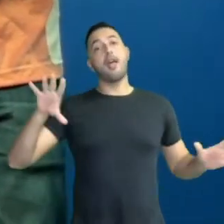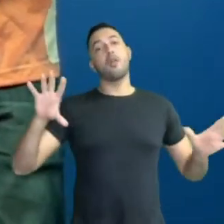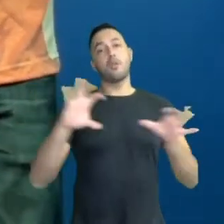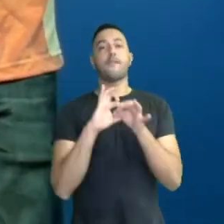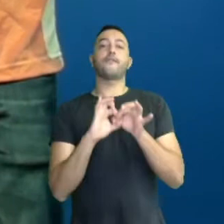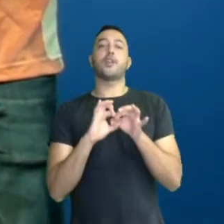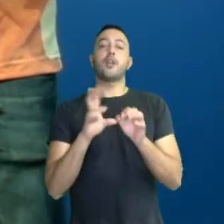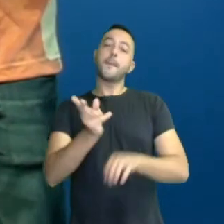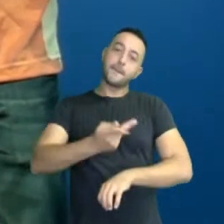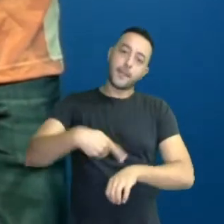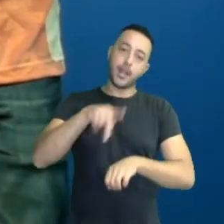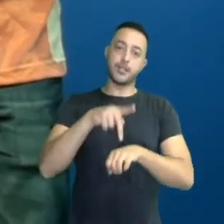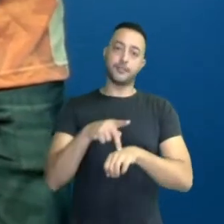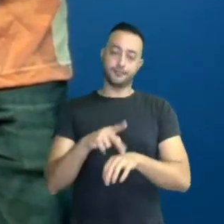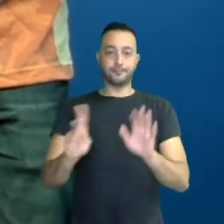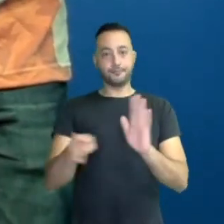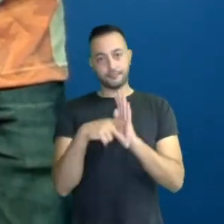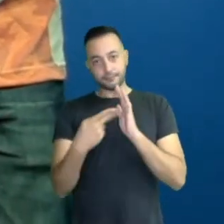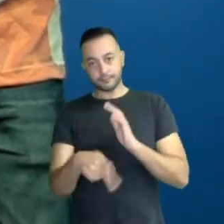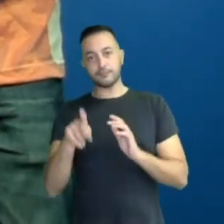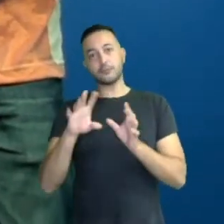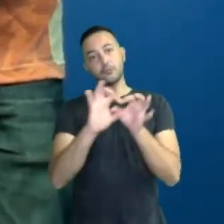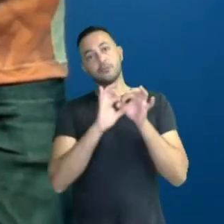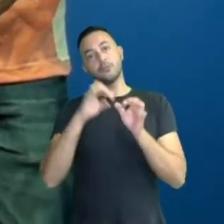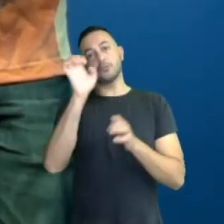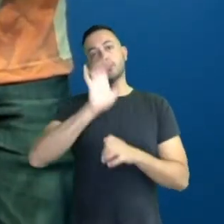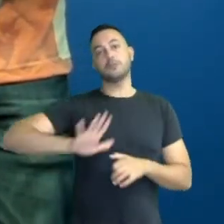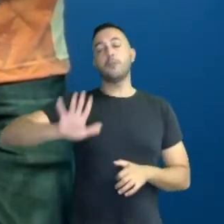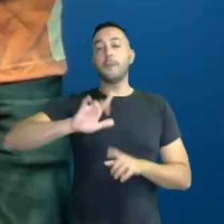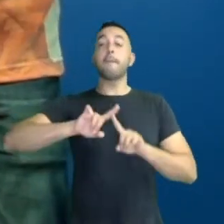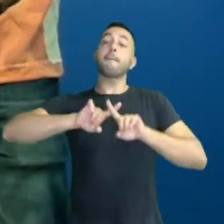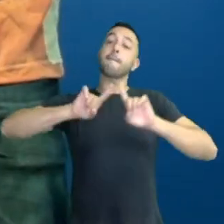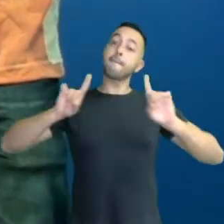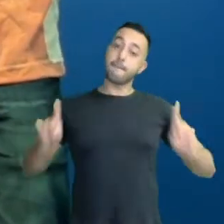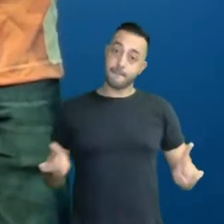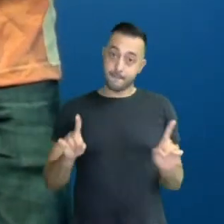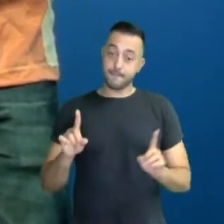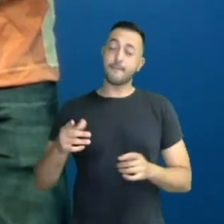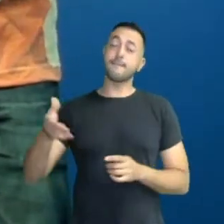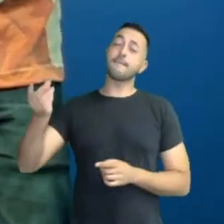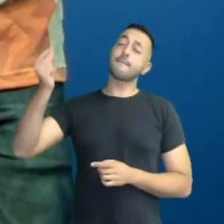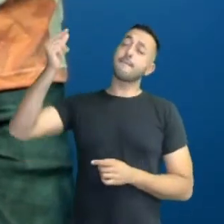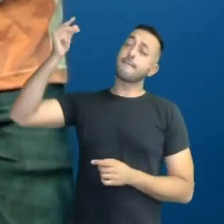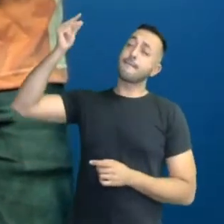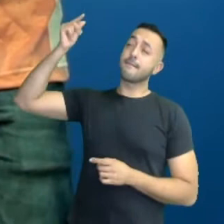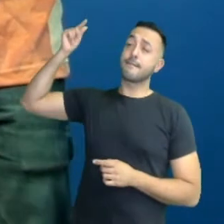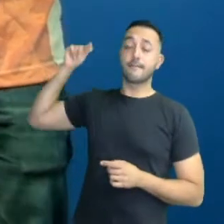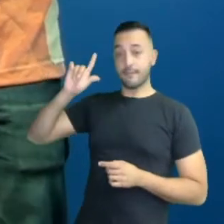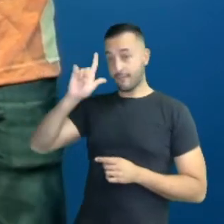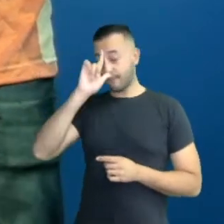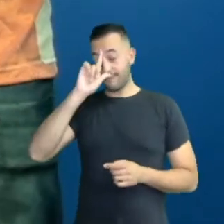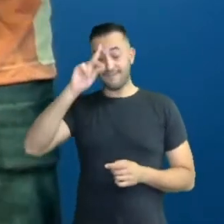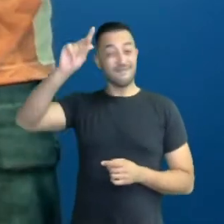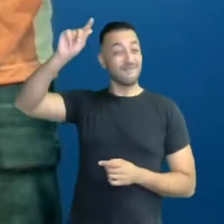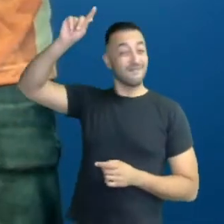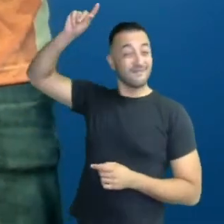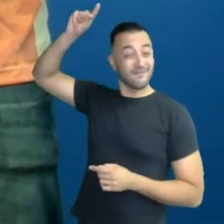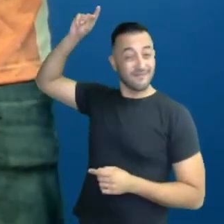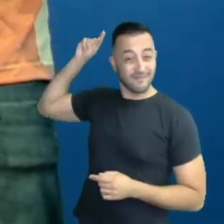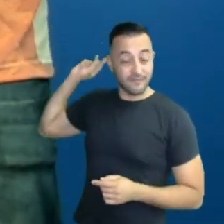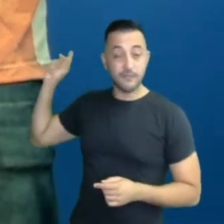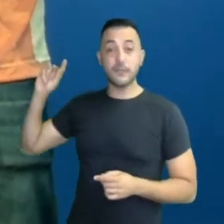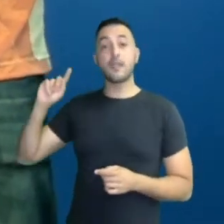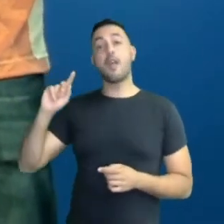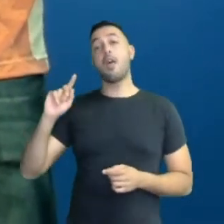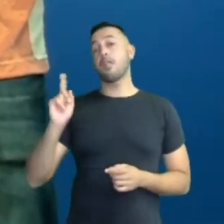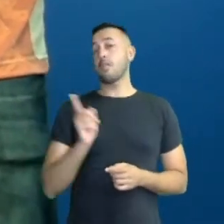unificado, é um país que faz parte da União Europeia. Porém, nos primórdios da Grécia, lá na Grécia Antiga, ela ainda